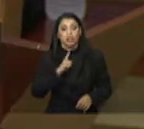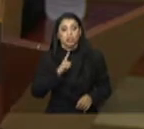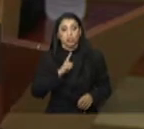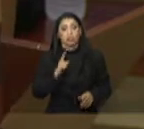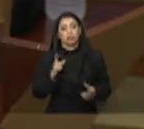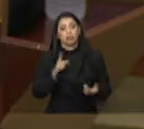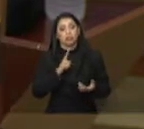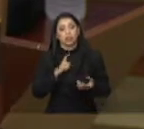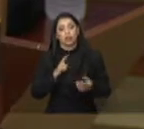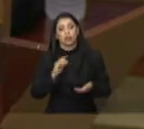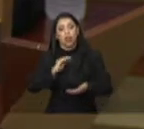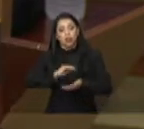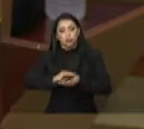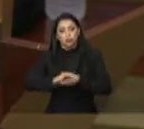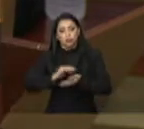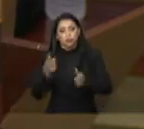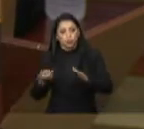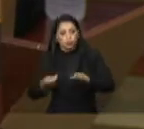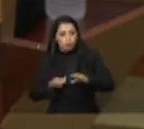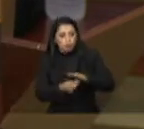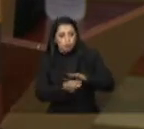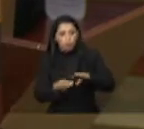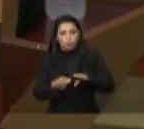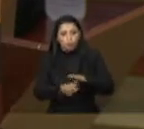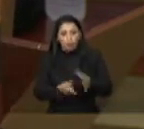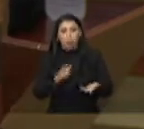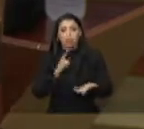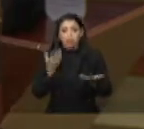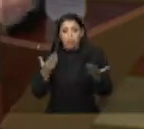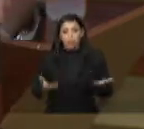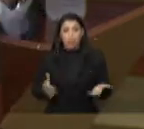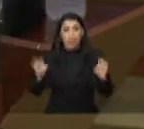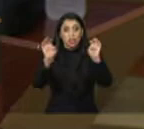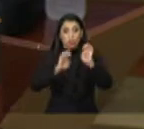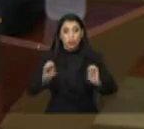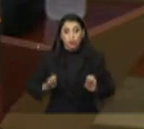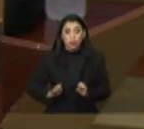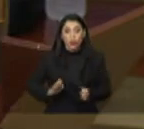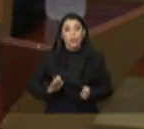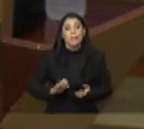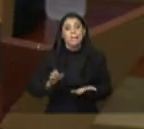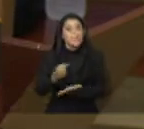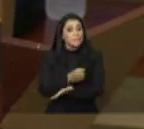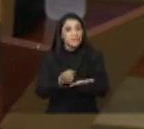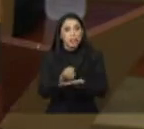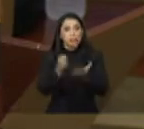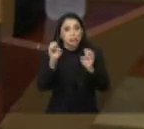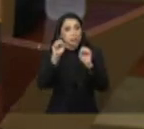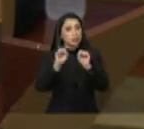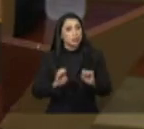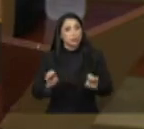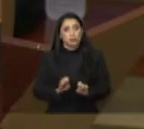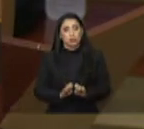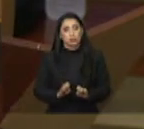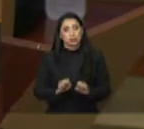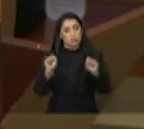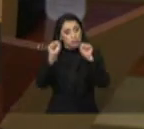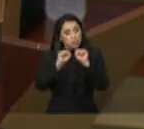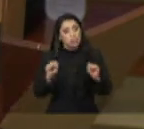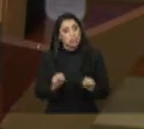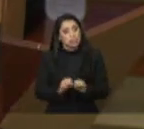a ideia de que era preciso dar estrutura básica para que o sistema funcionasse